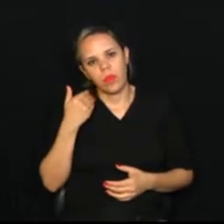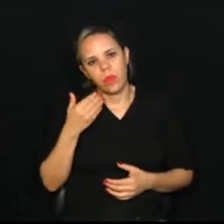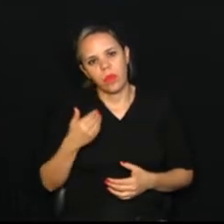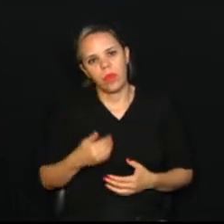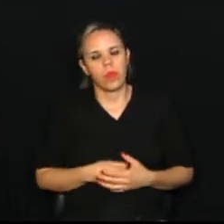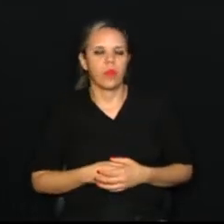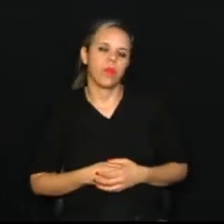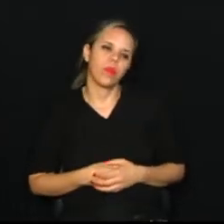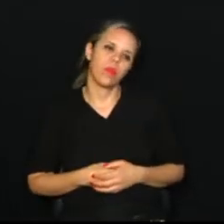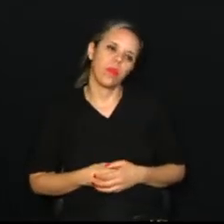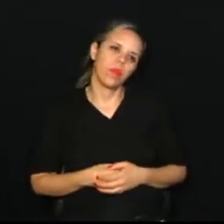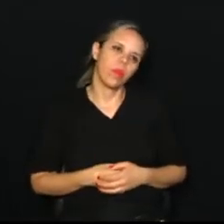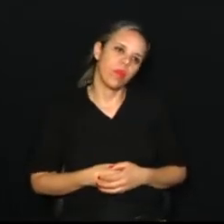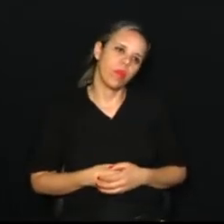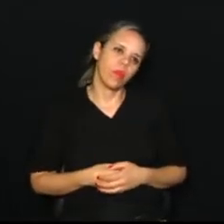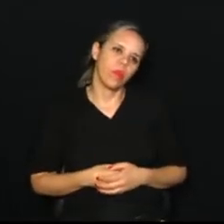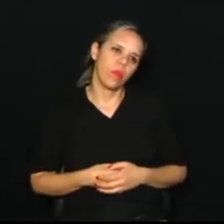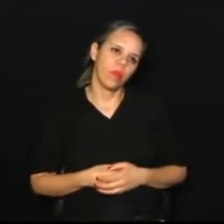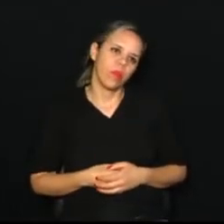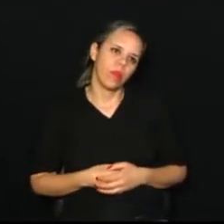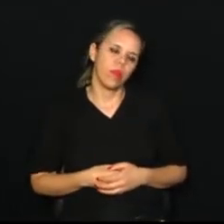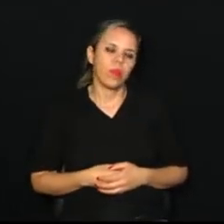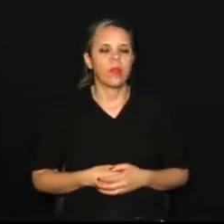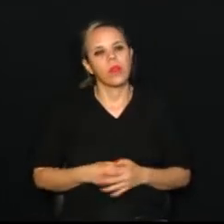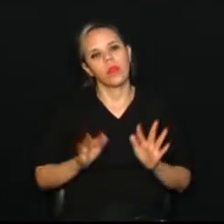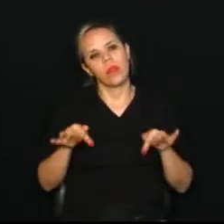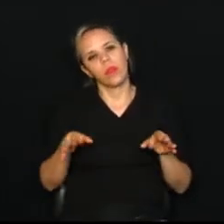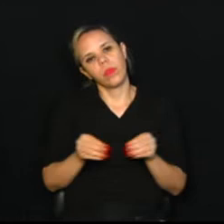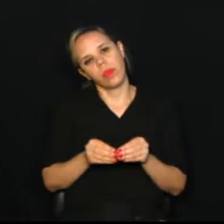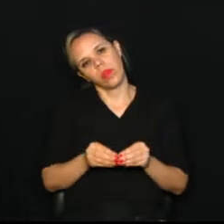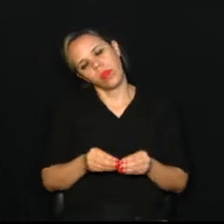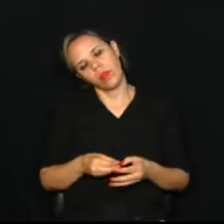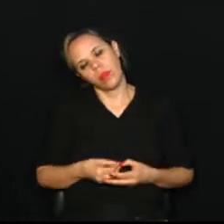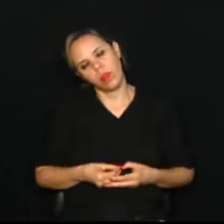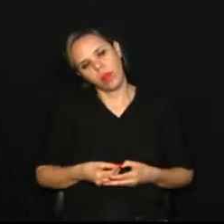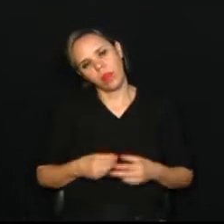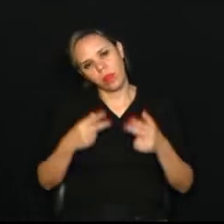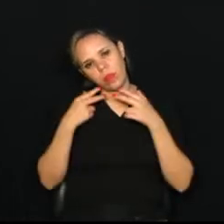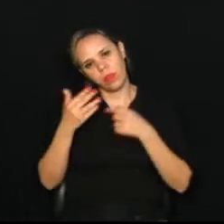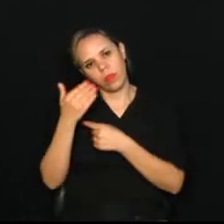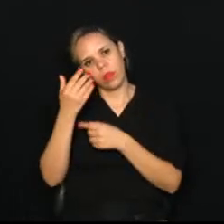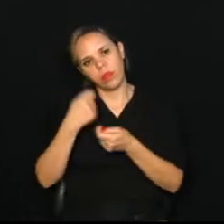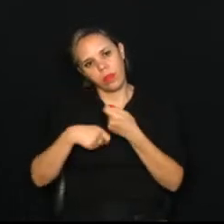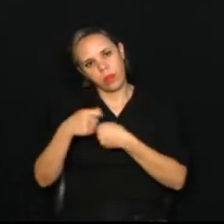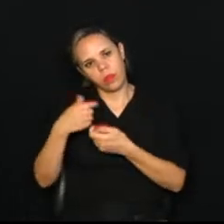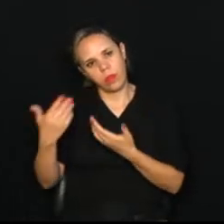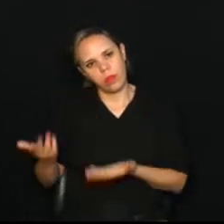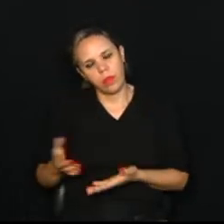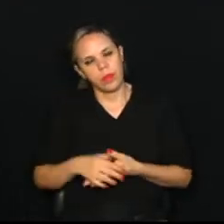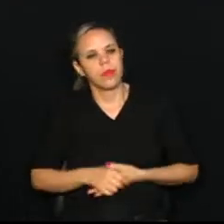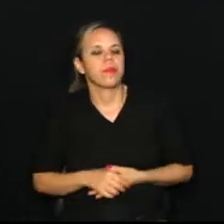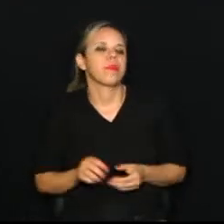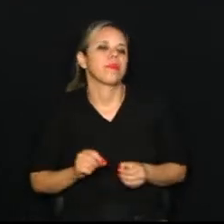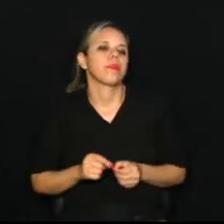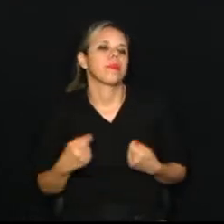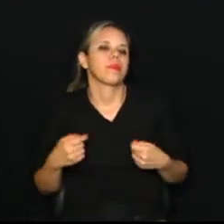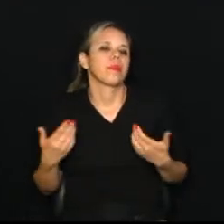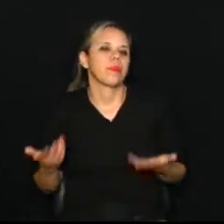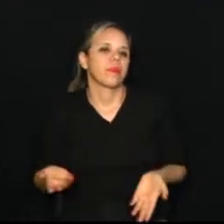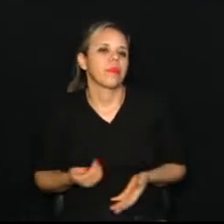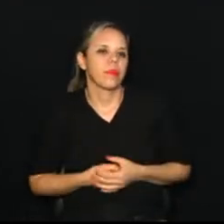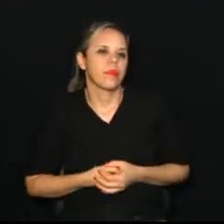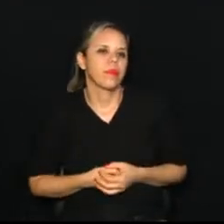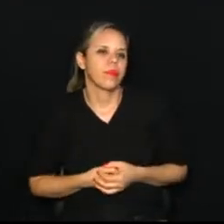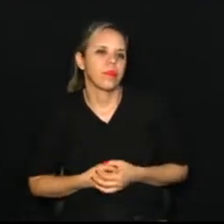modernidade. E, naturalmente, finalizando, a inovação administrativa que se faz tão necessária,